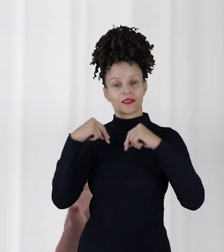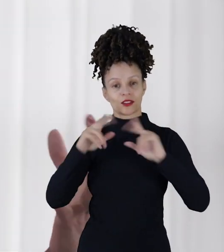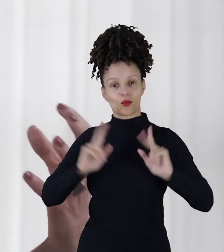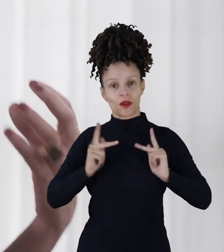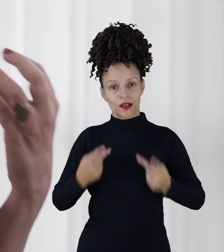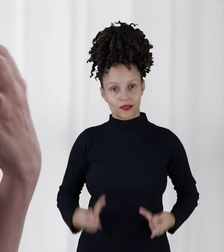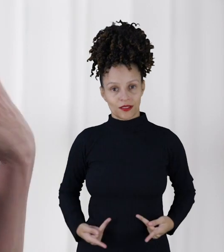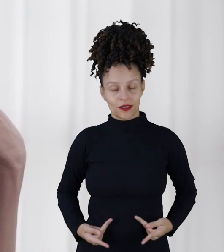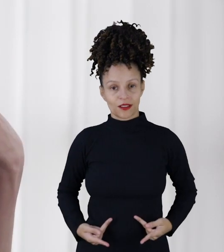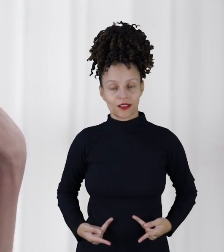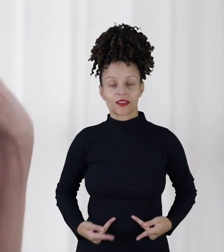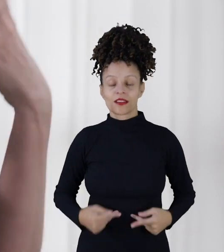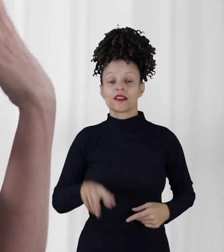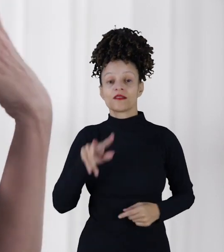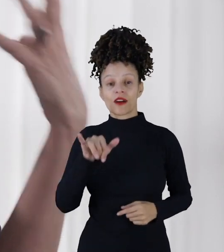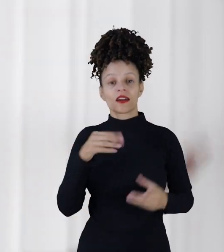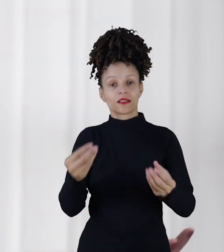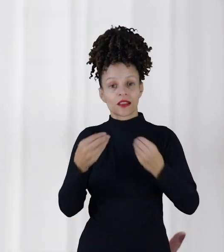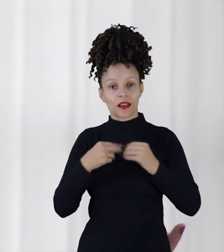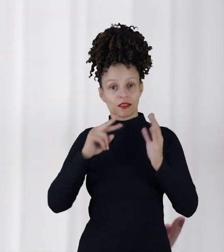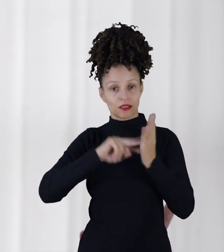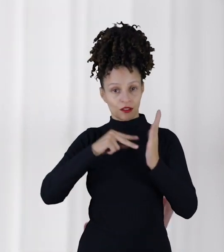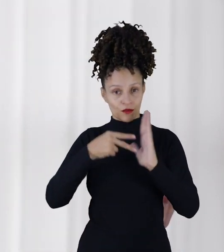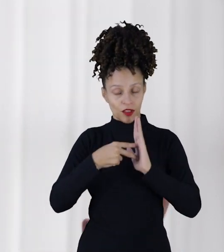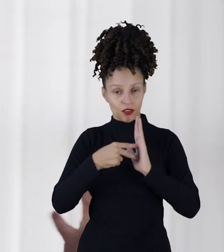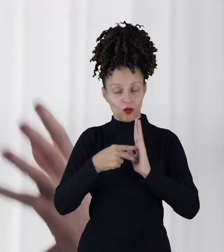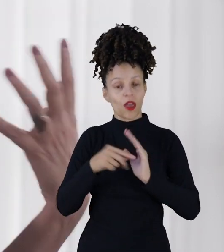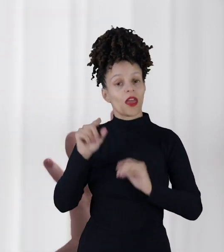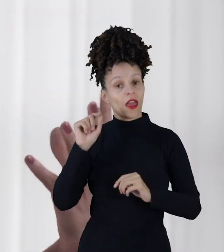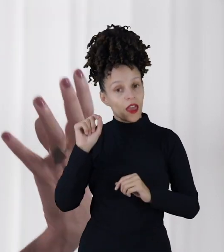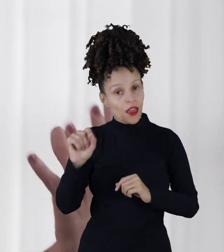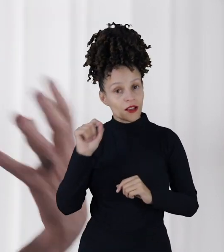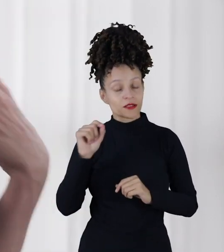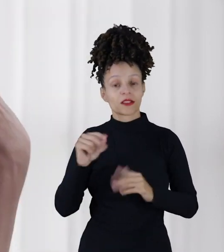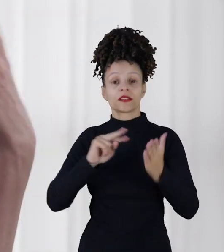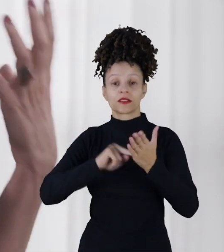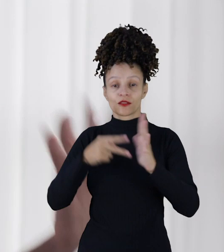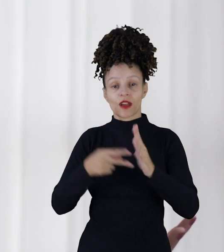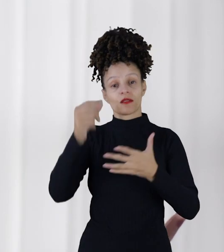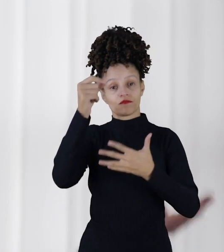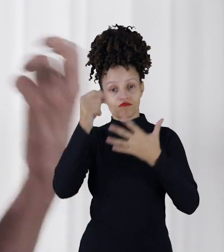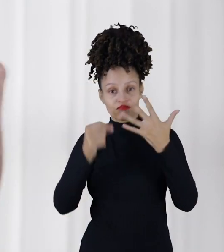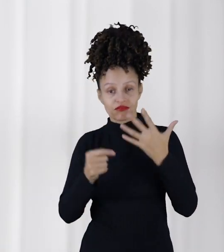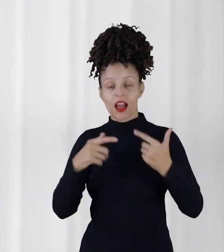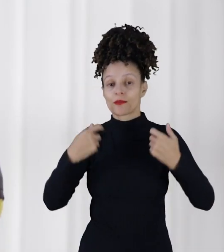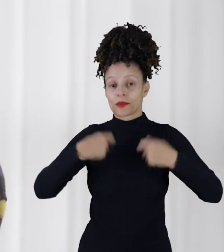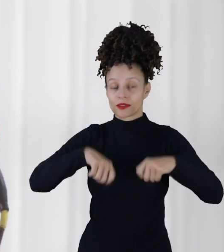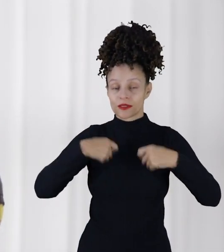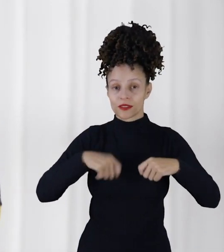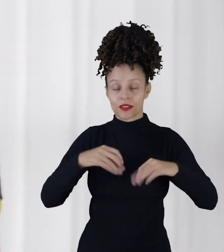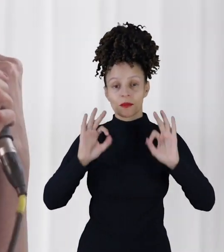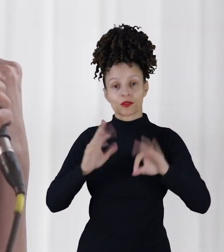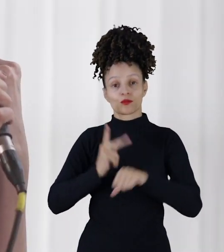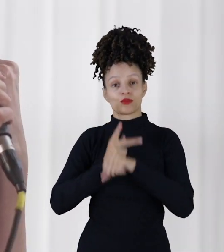humana, que vai trazer significados. Então, são esses os significados que é o que a gente